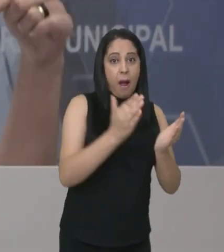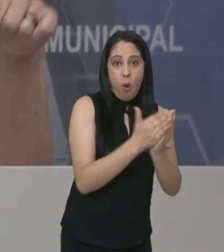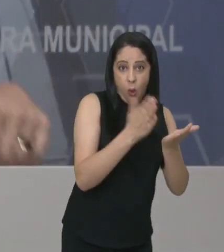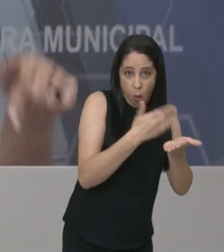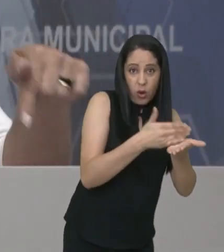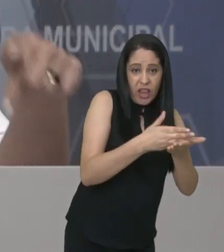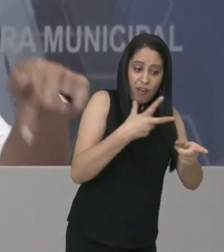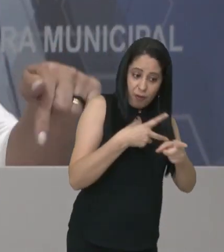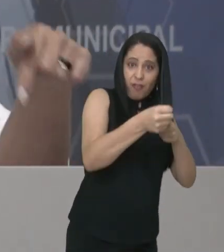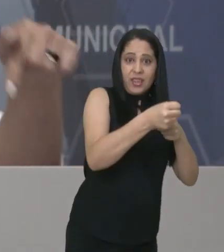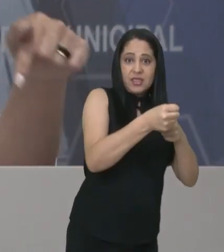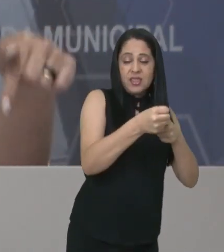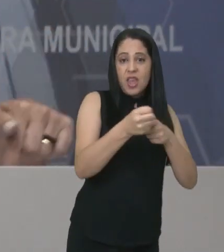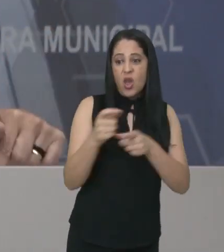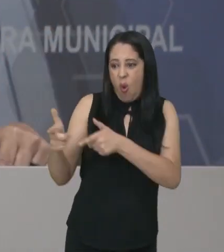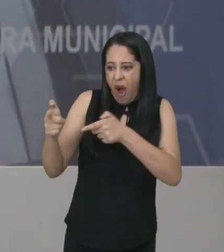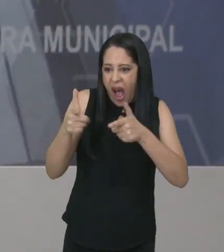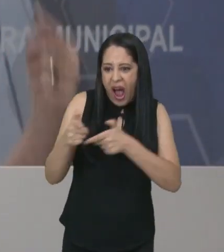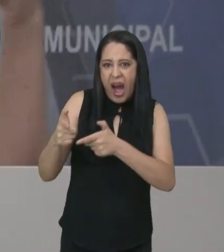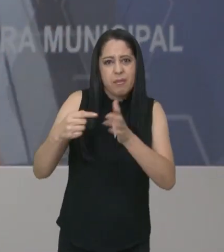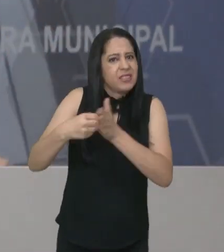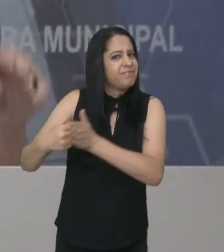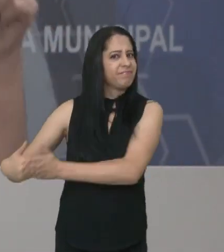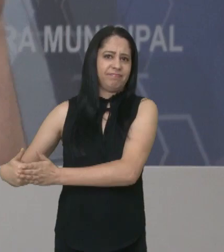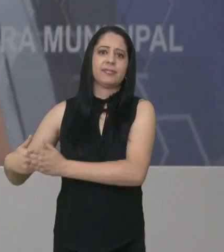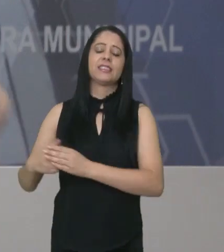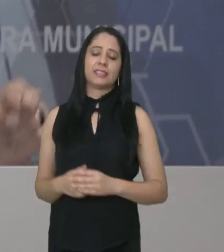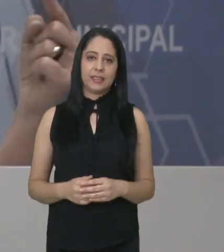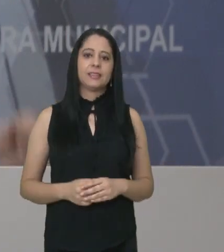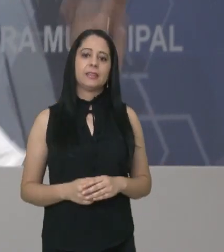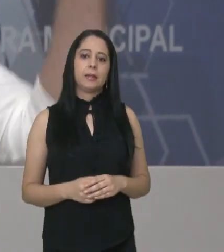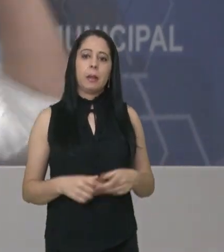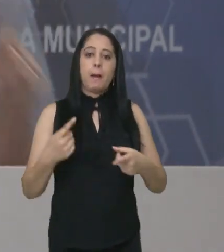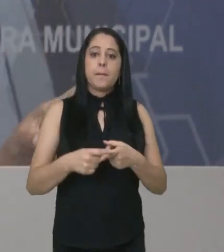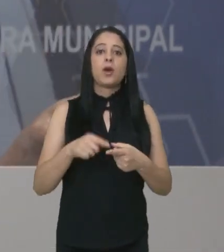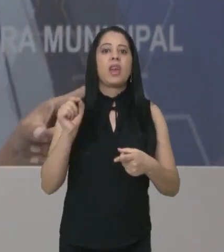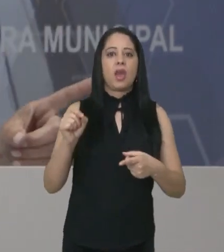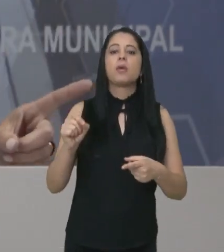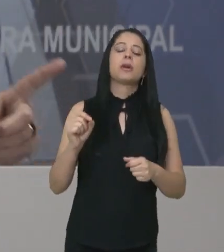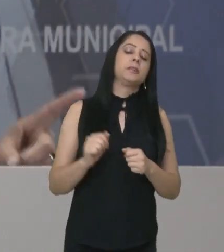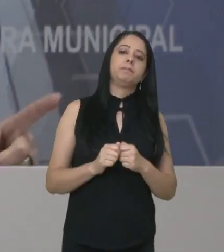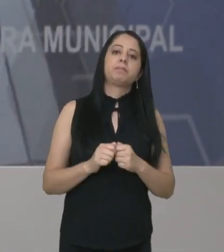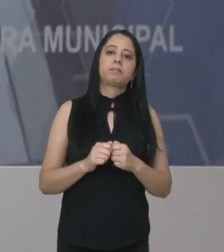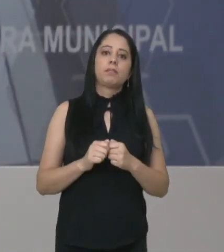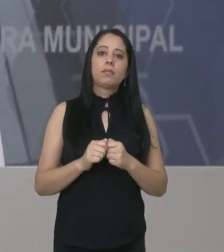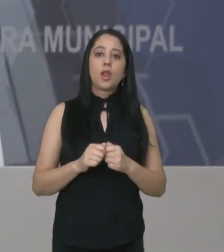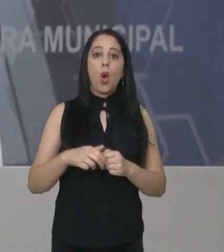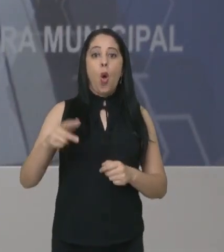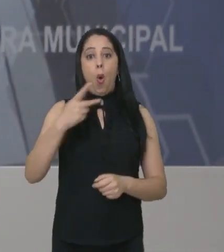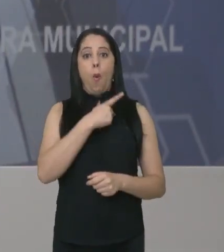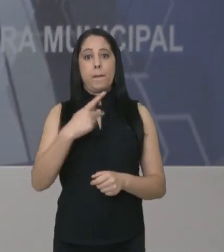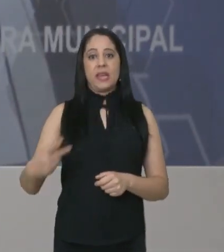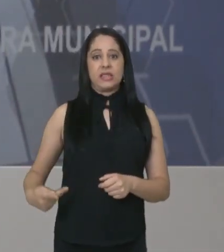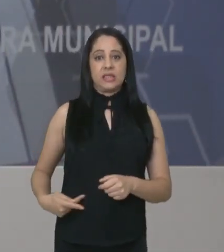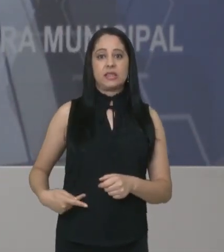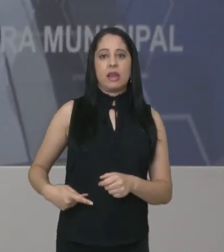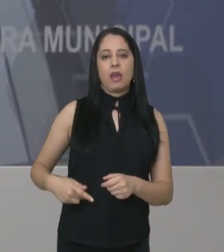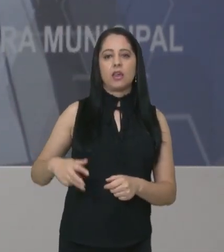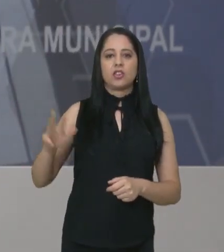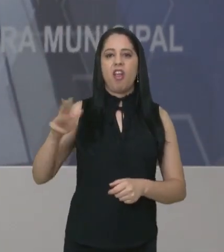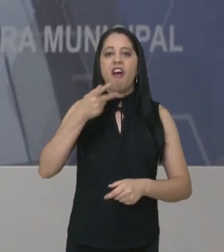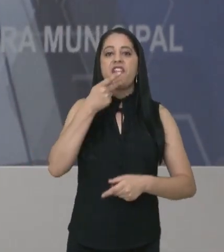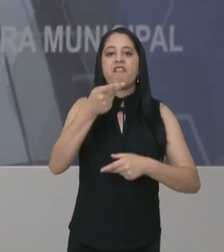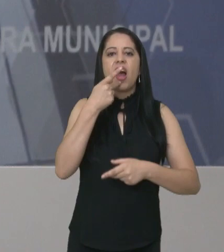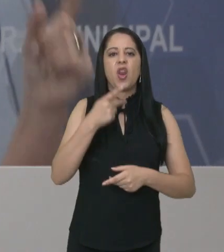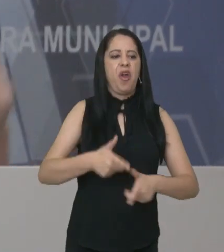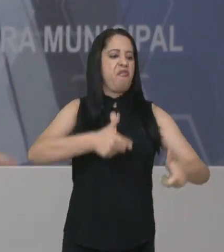um presidente agora que foi eleito, que ao invés de dizer que ia metralhar os bolsonaristas, como falou